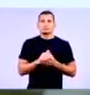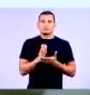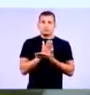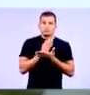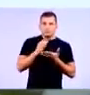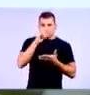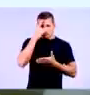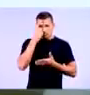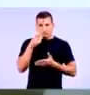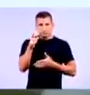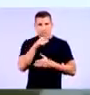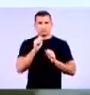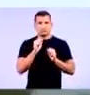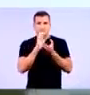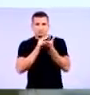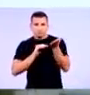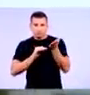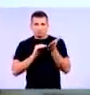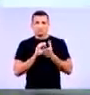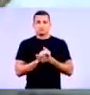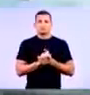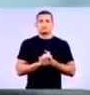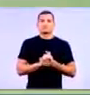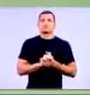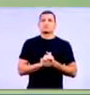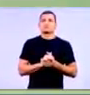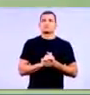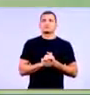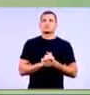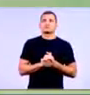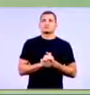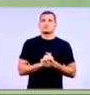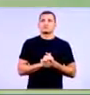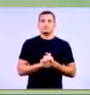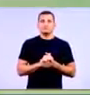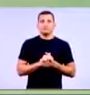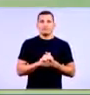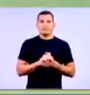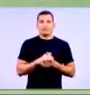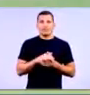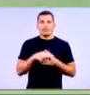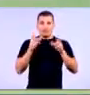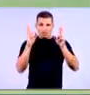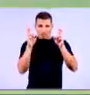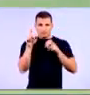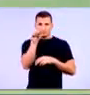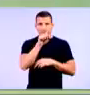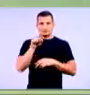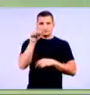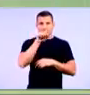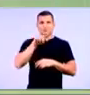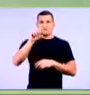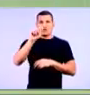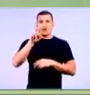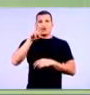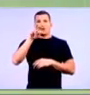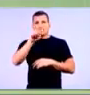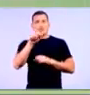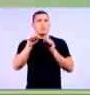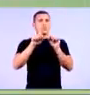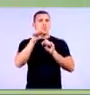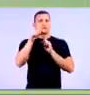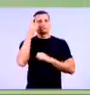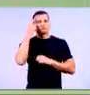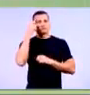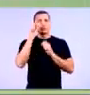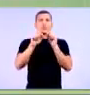vocês. Então, a nossa estrutura foi a seguinte: como tema central, o AVA, e aí o que vem à mente? O